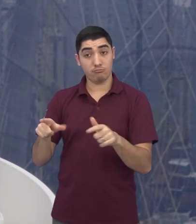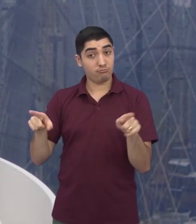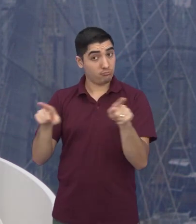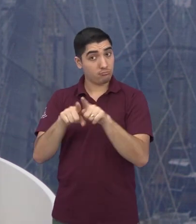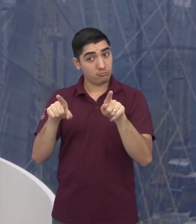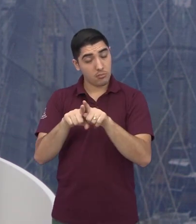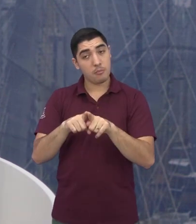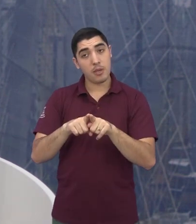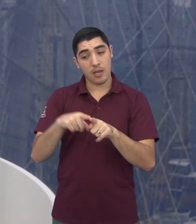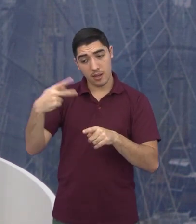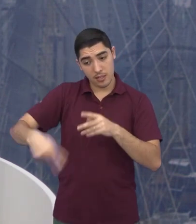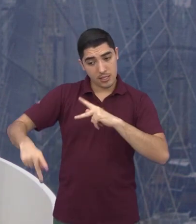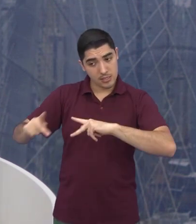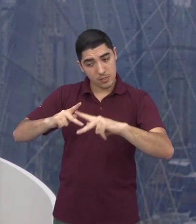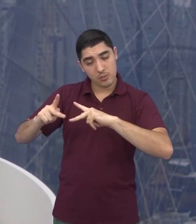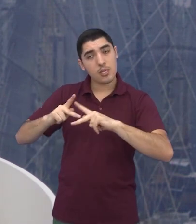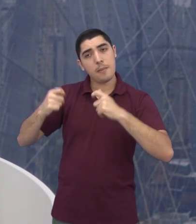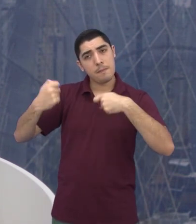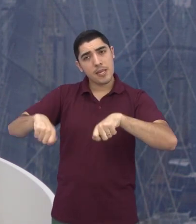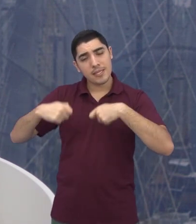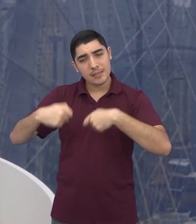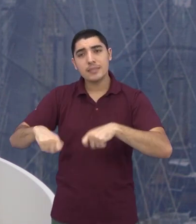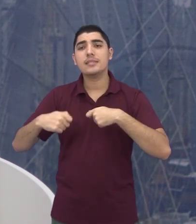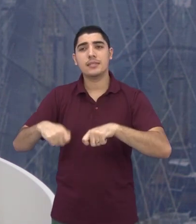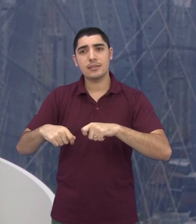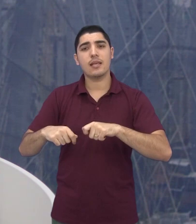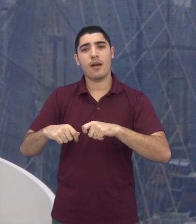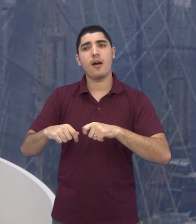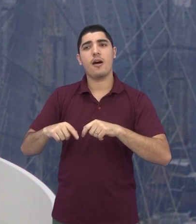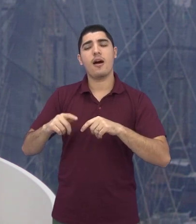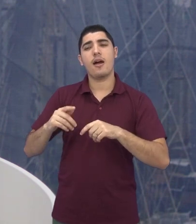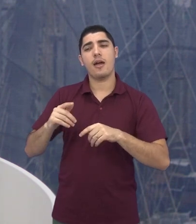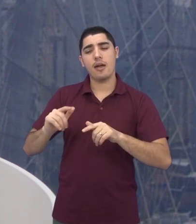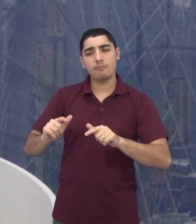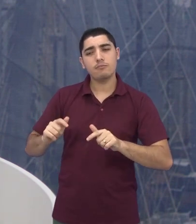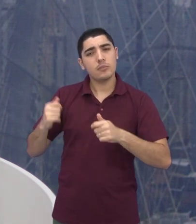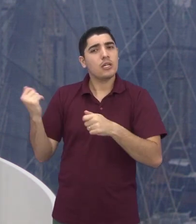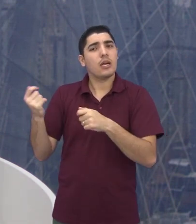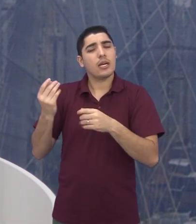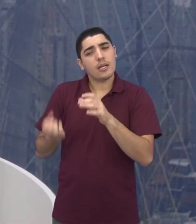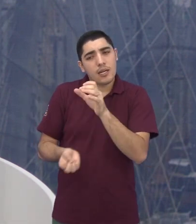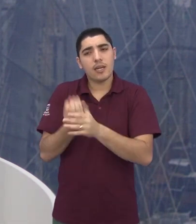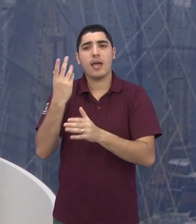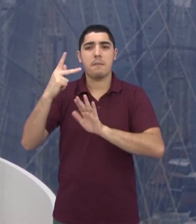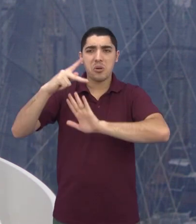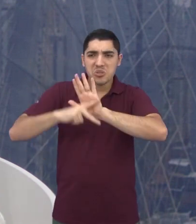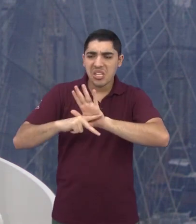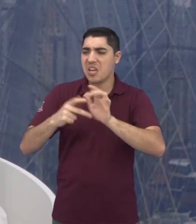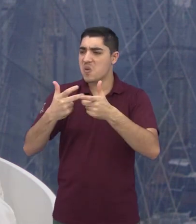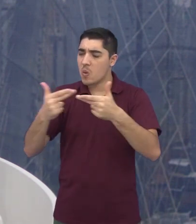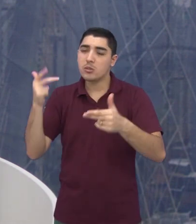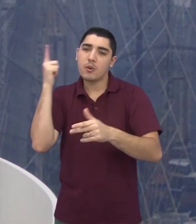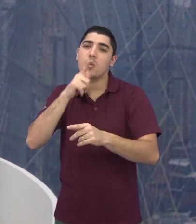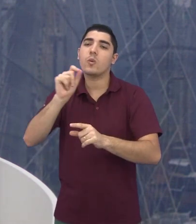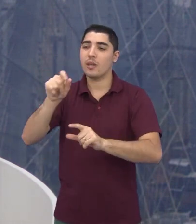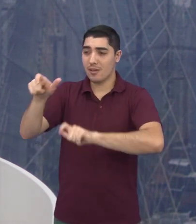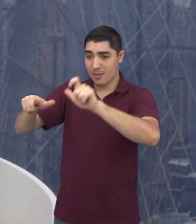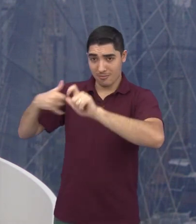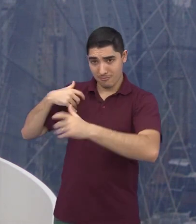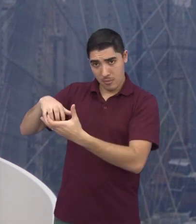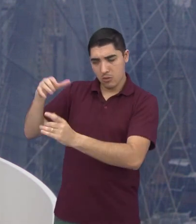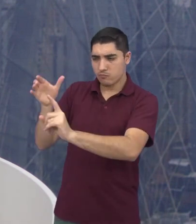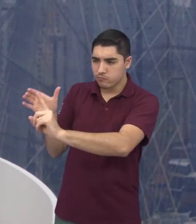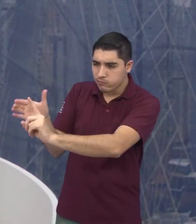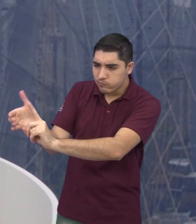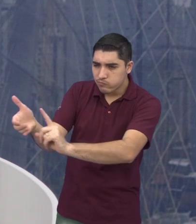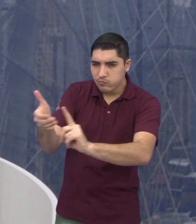também precisamos, enquanto cidade, criar movimentos de acolhida, né, em todas as frentes que a gente